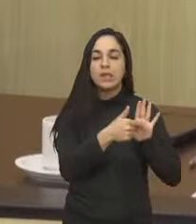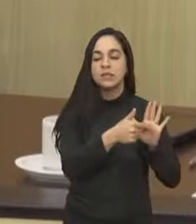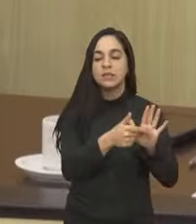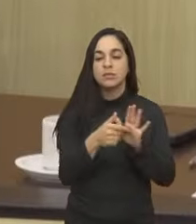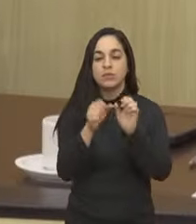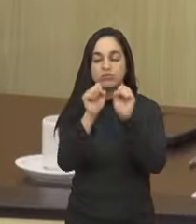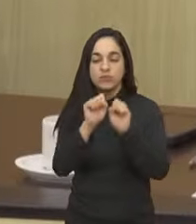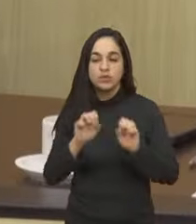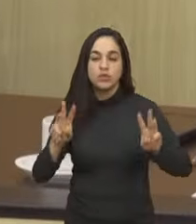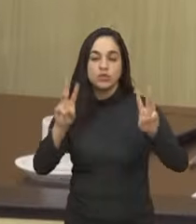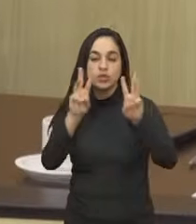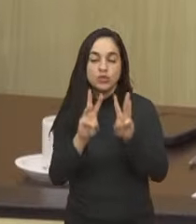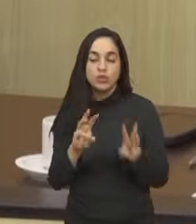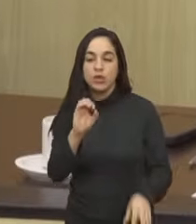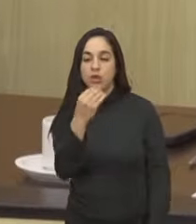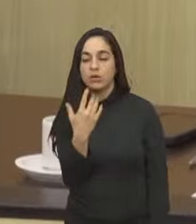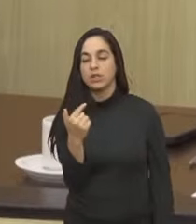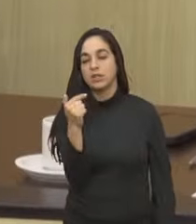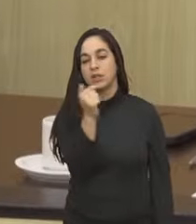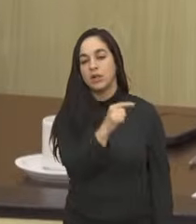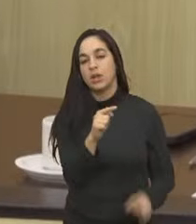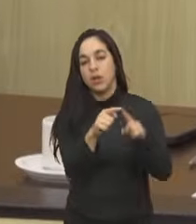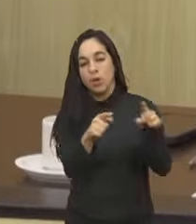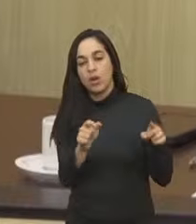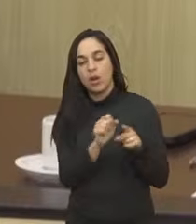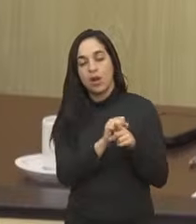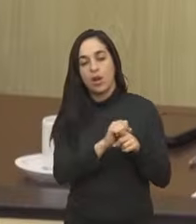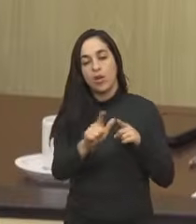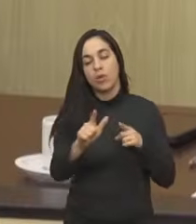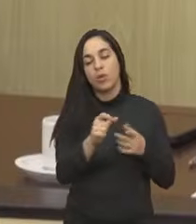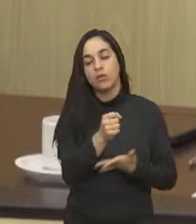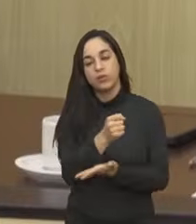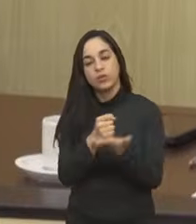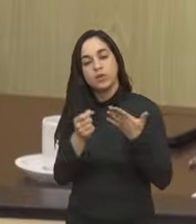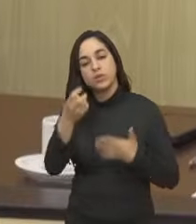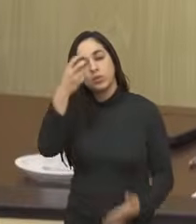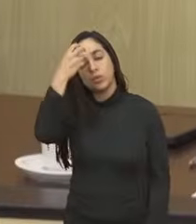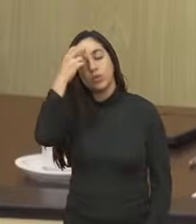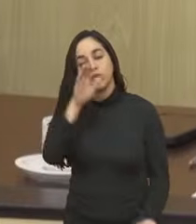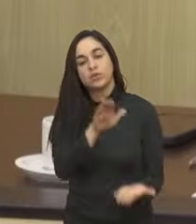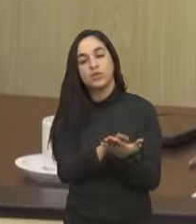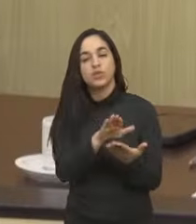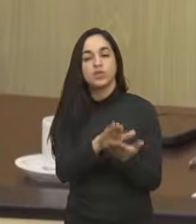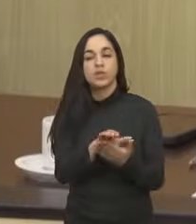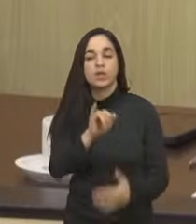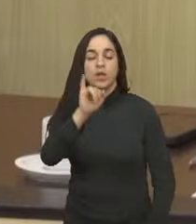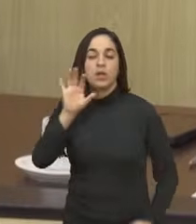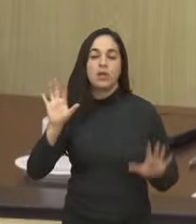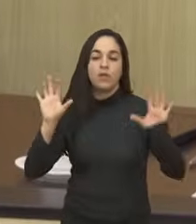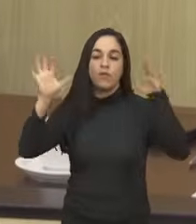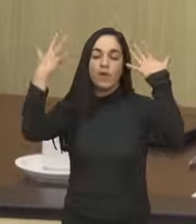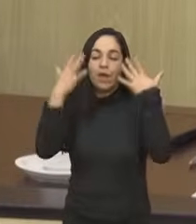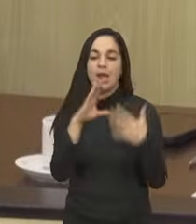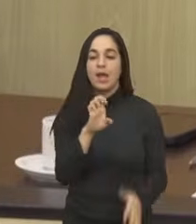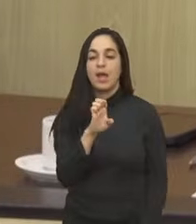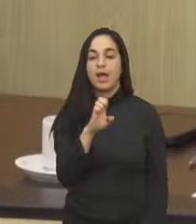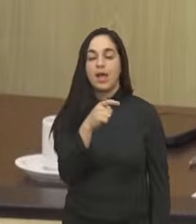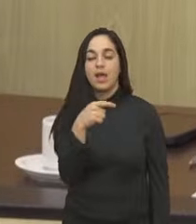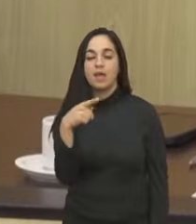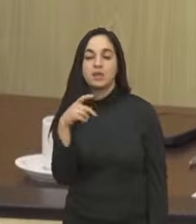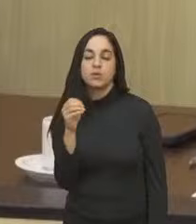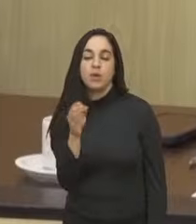que ocorreram no espaço locado pela Fundação Cultural de Jacareí, no evento Jacareí Expo